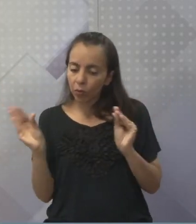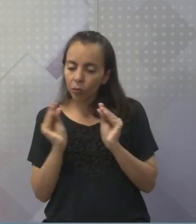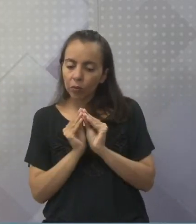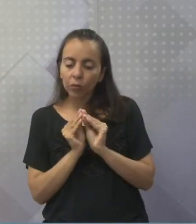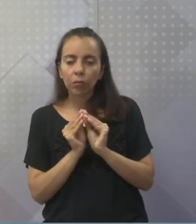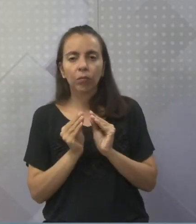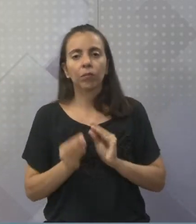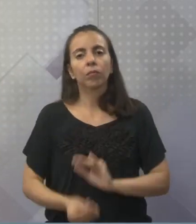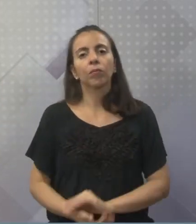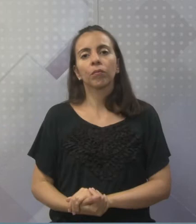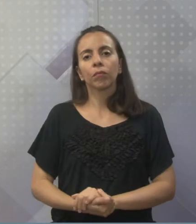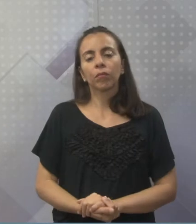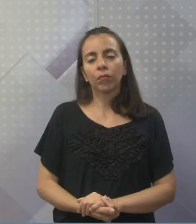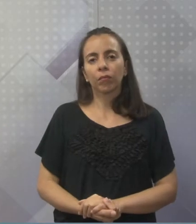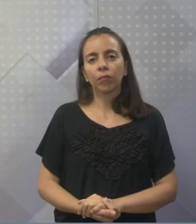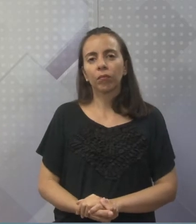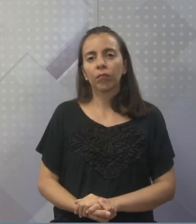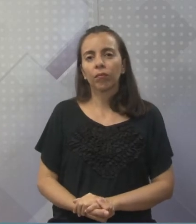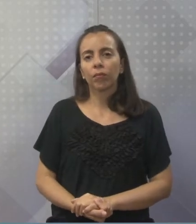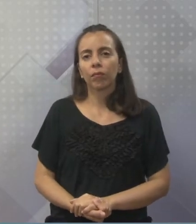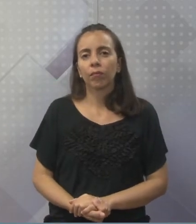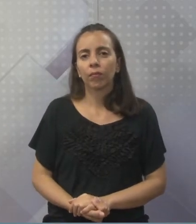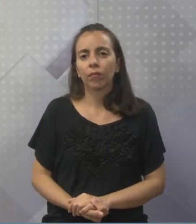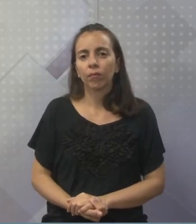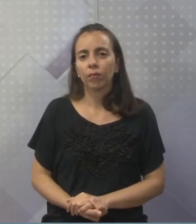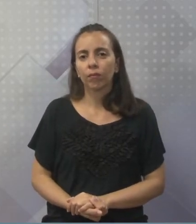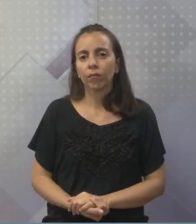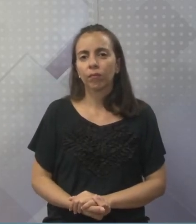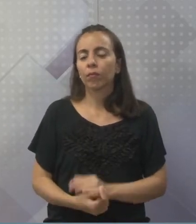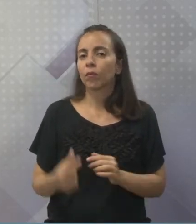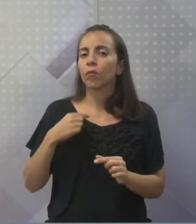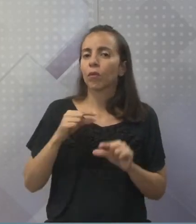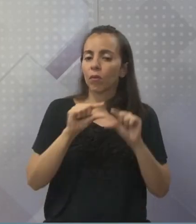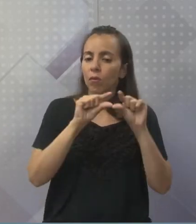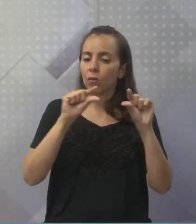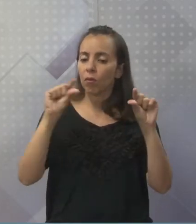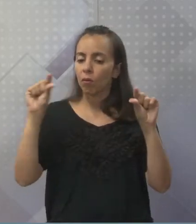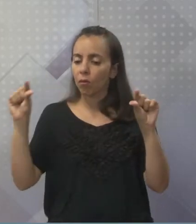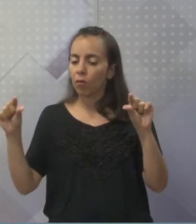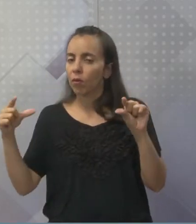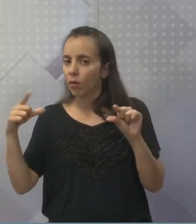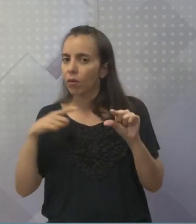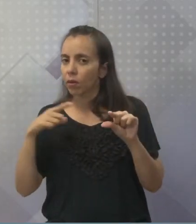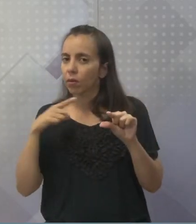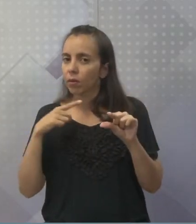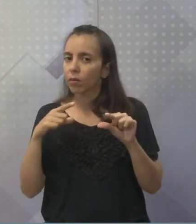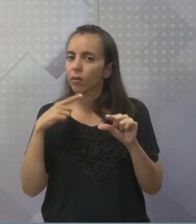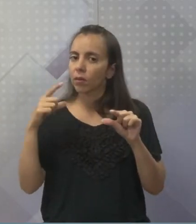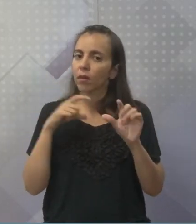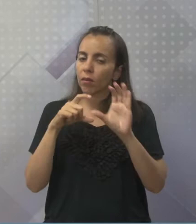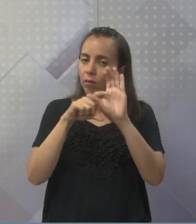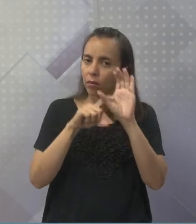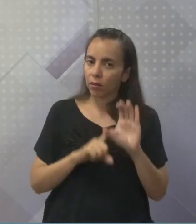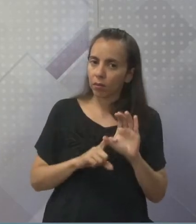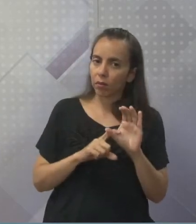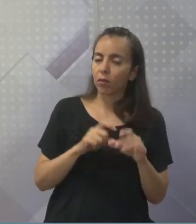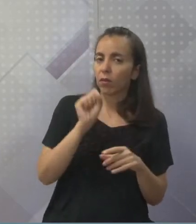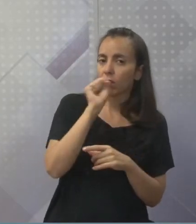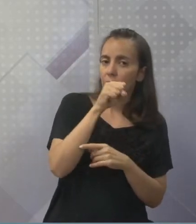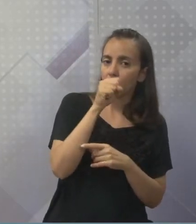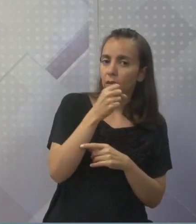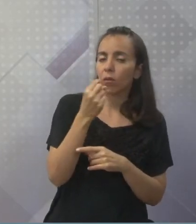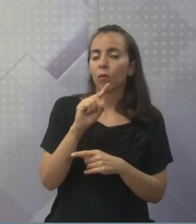If clauses. O que são if clauses? São orações condicionais. Toda vez que vier o if, a conjunção